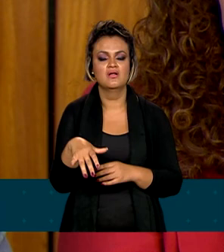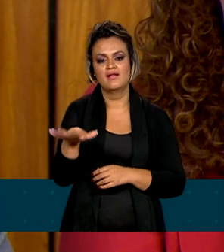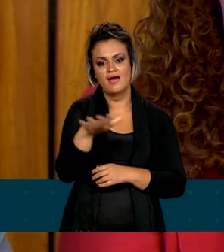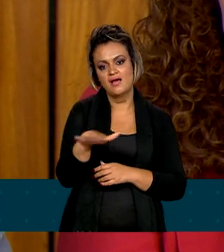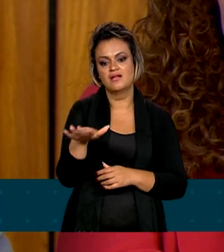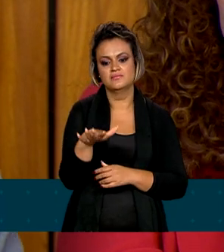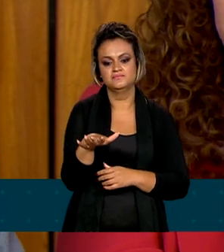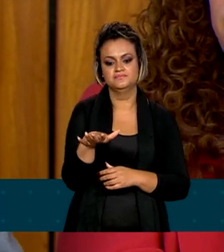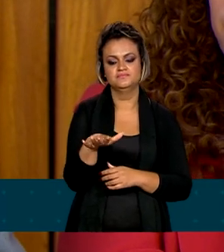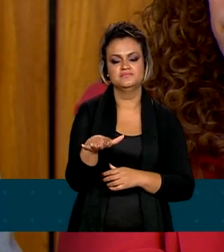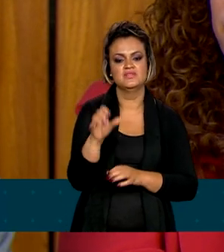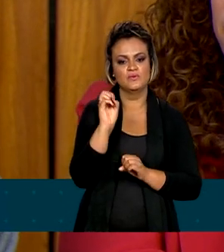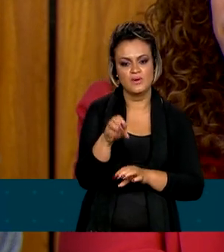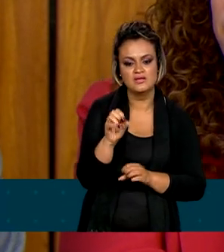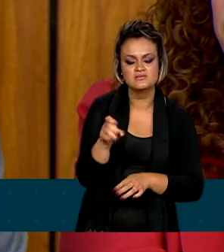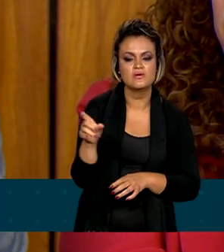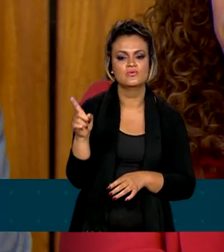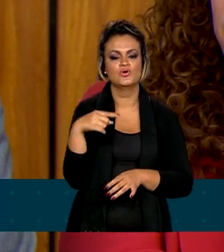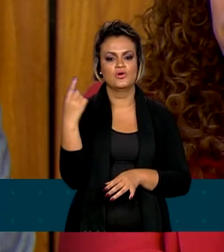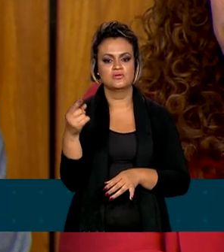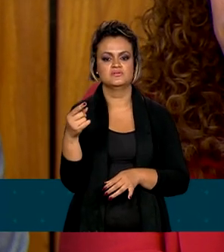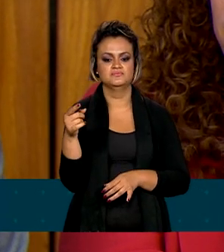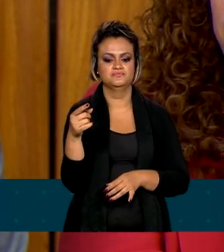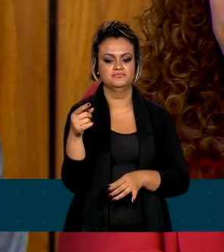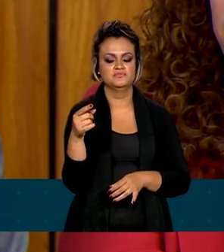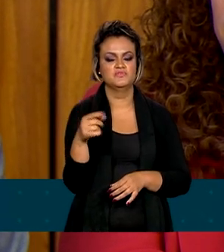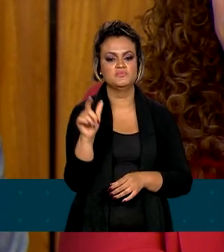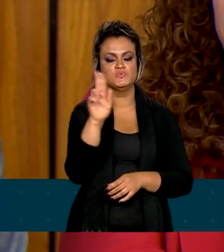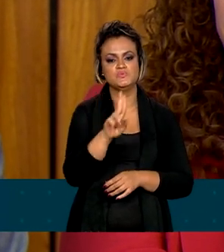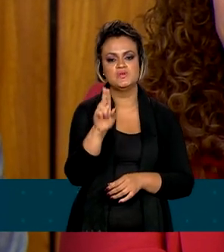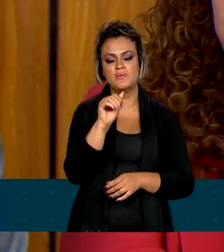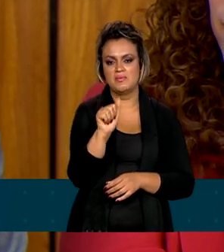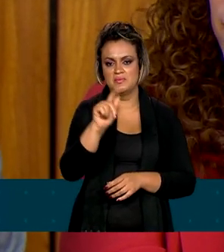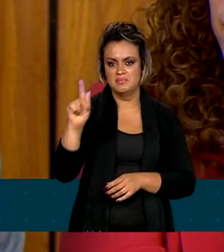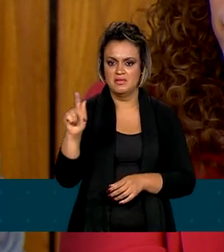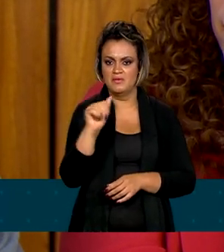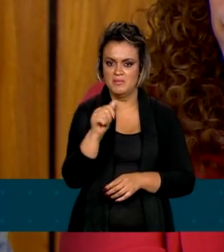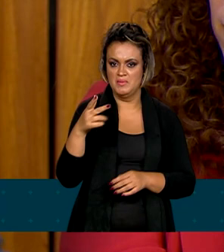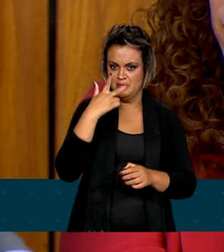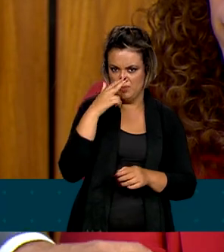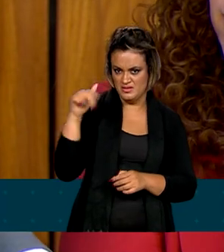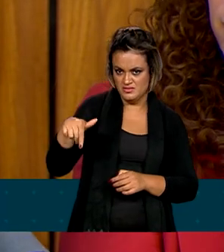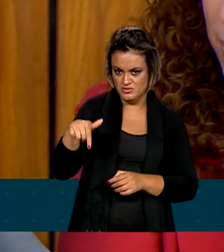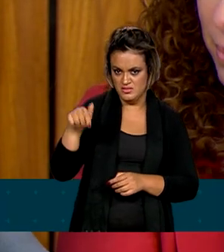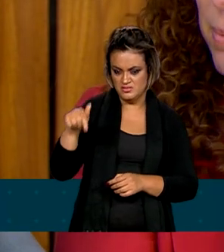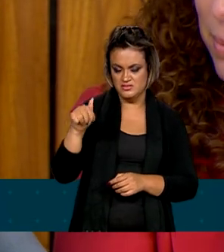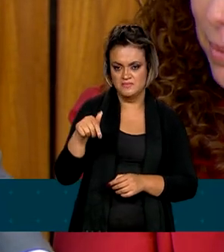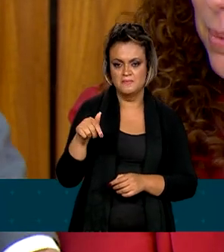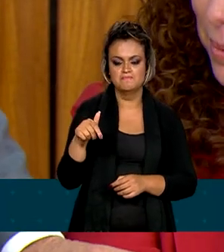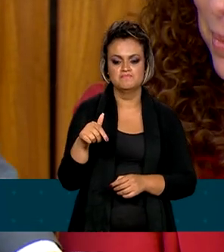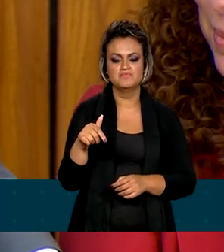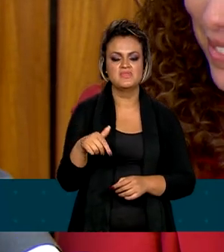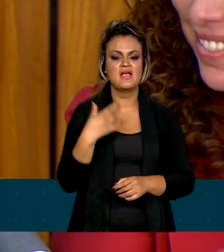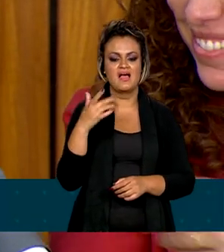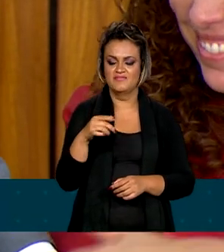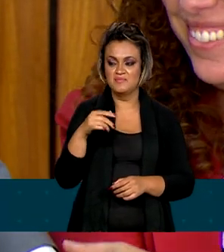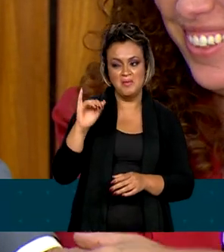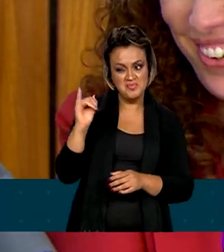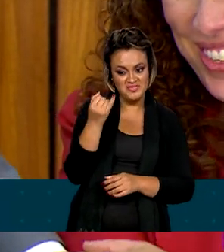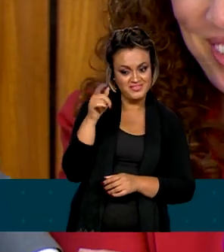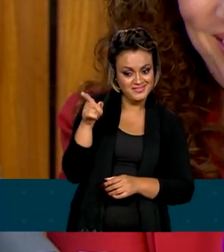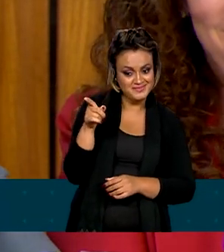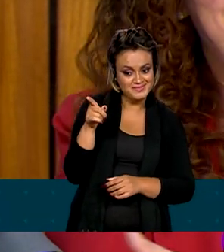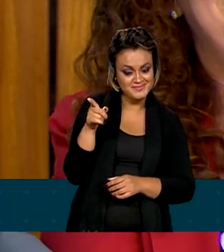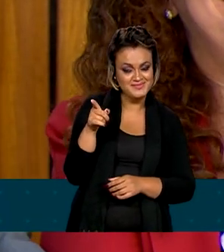área da educação, nós vamos usar um aplicativo semelhante a esse, com a mesma base. Aí vamos lhe abusar mais uma